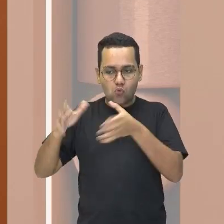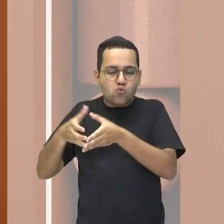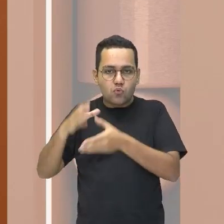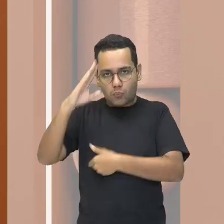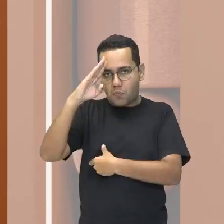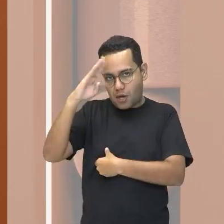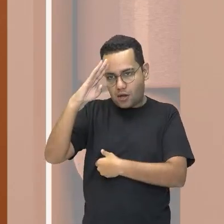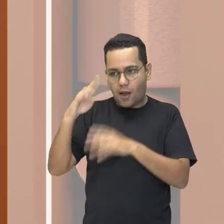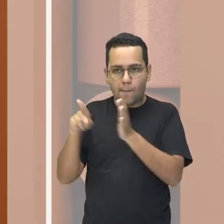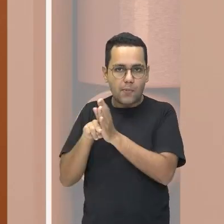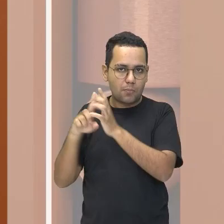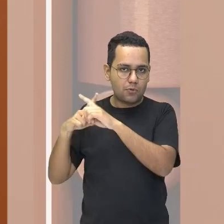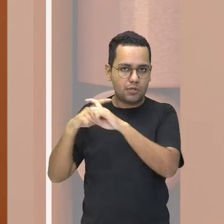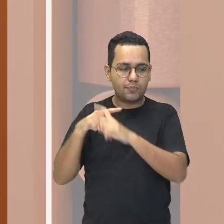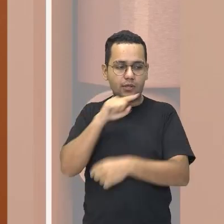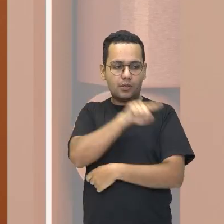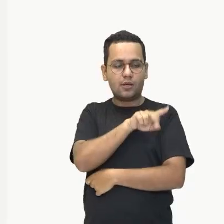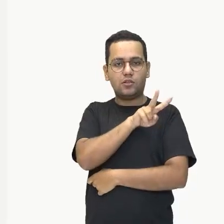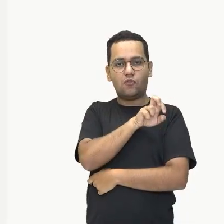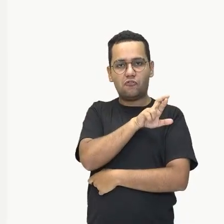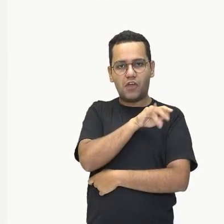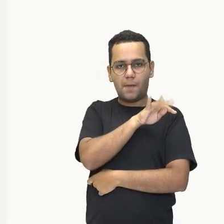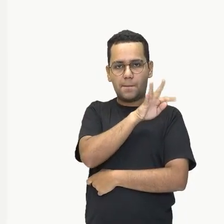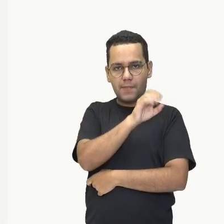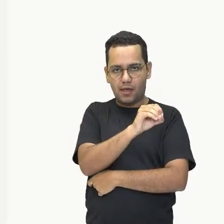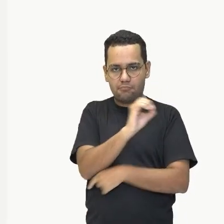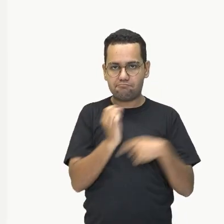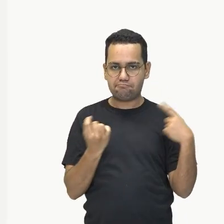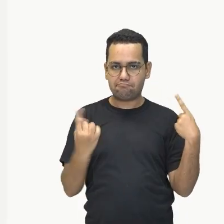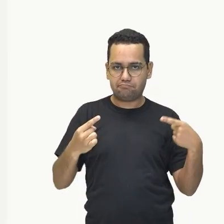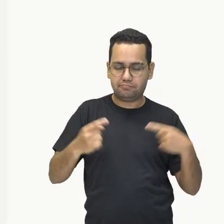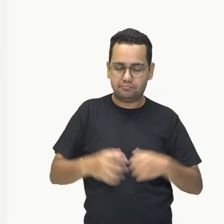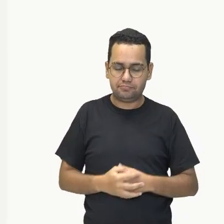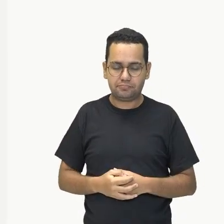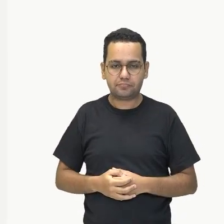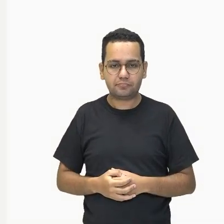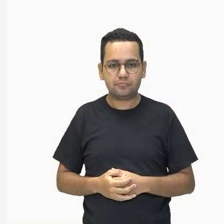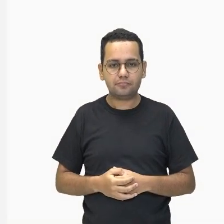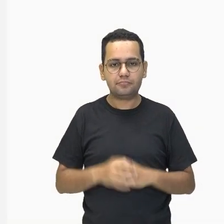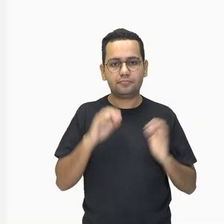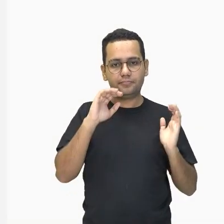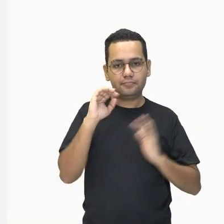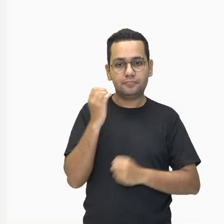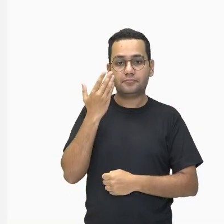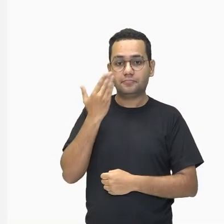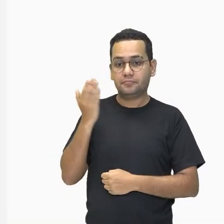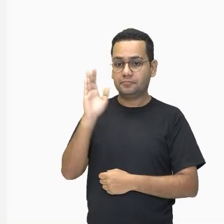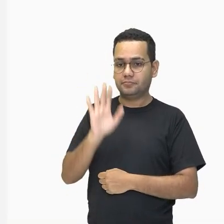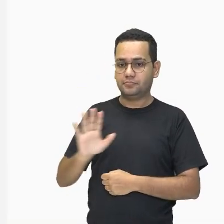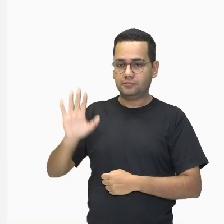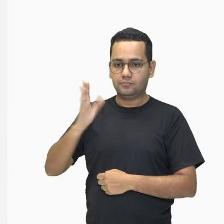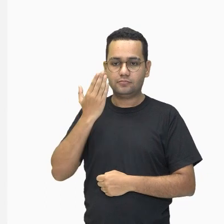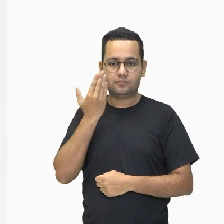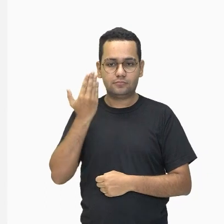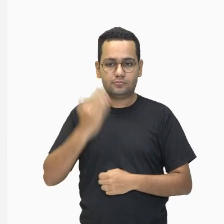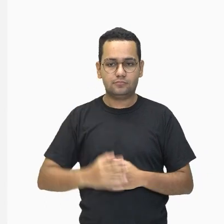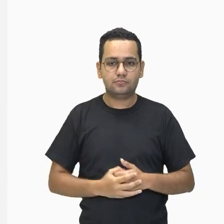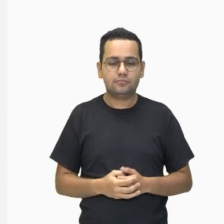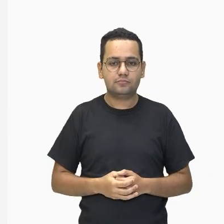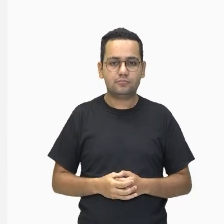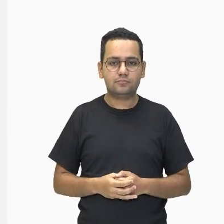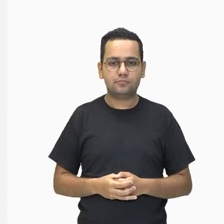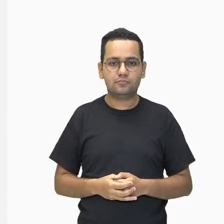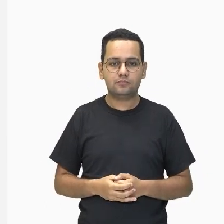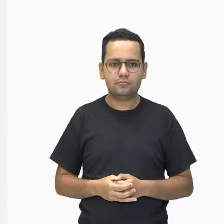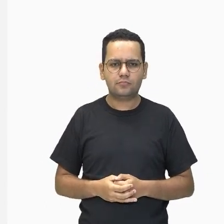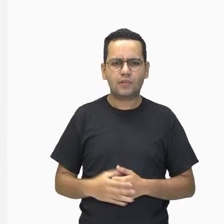um pouquinho mais sobre a Operação Barbarossa. Vamos lá, gente. Trouxe para vocês um mapa da invasão da União Soviética, que vai nos